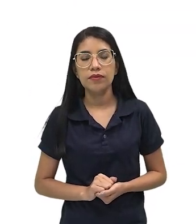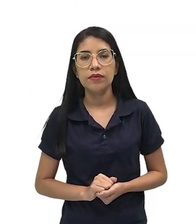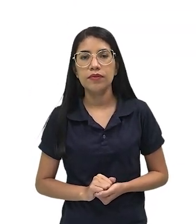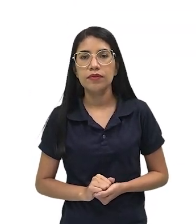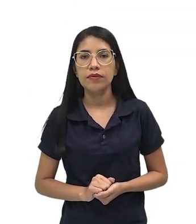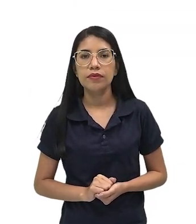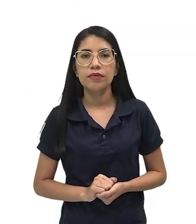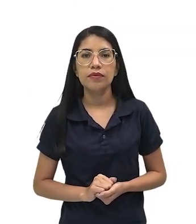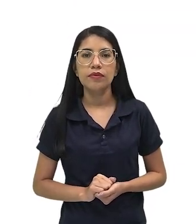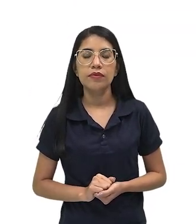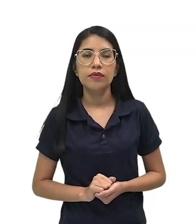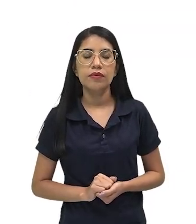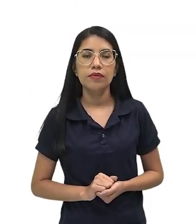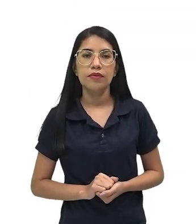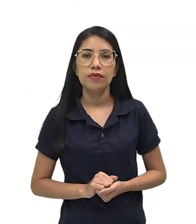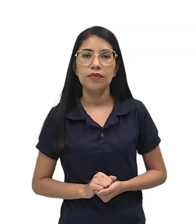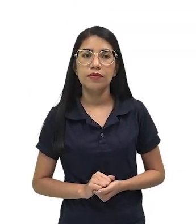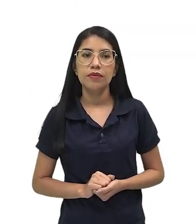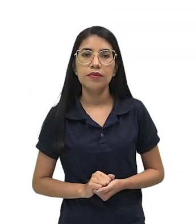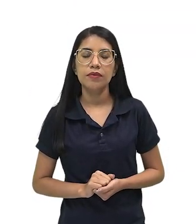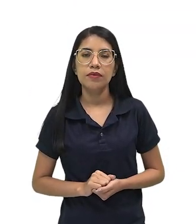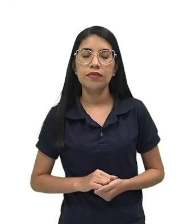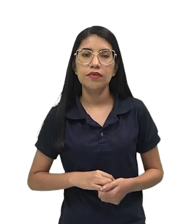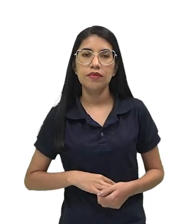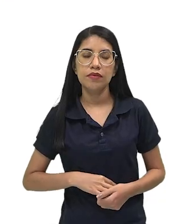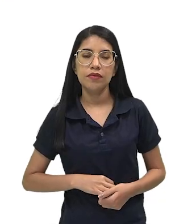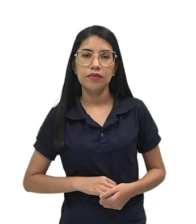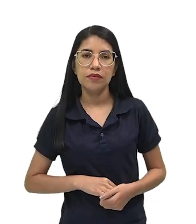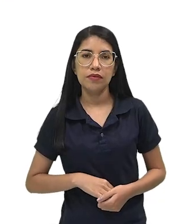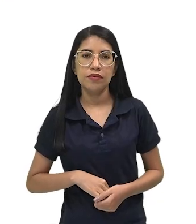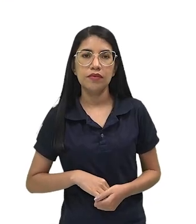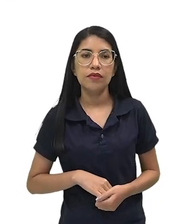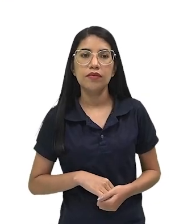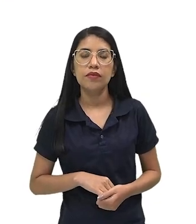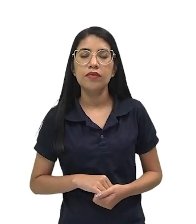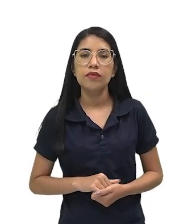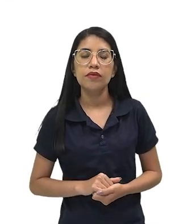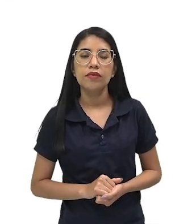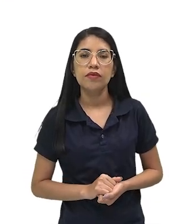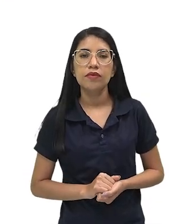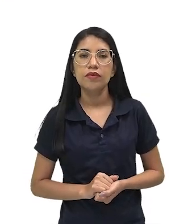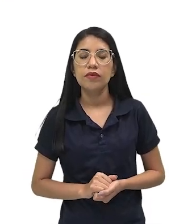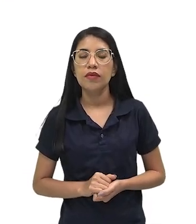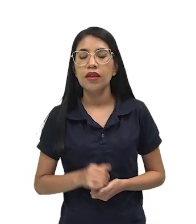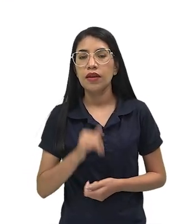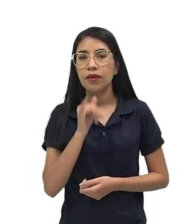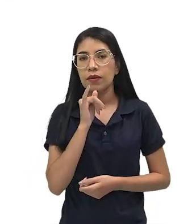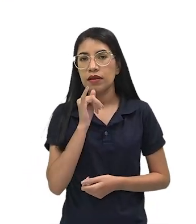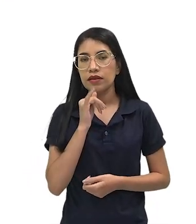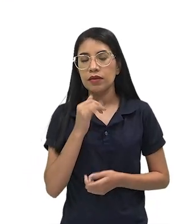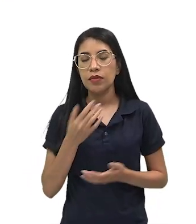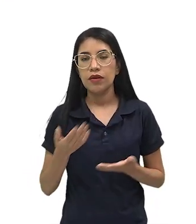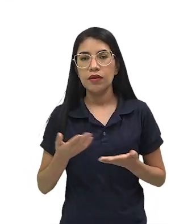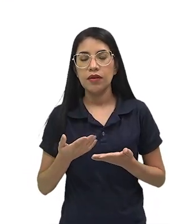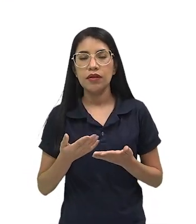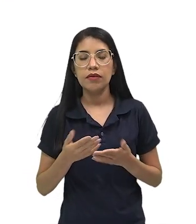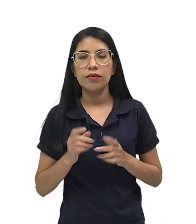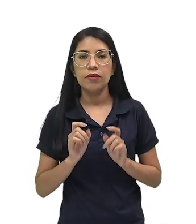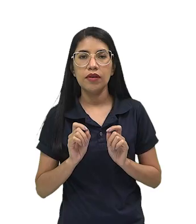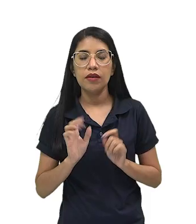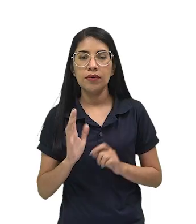Exemplo 2. No exemplo 2, vamos supor que nós tenhamos a seguinte situação.